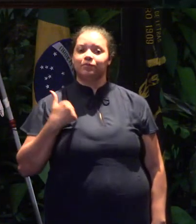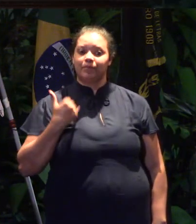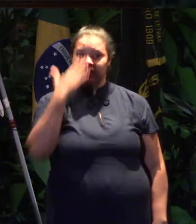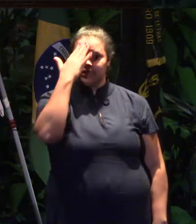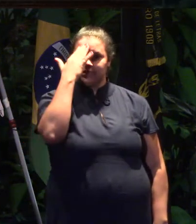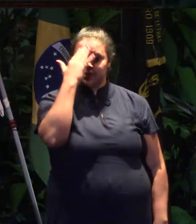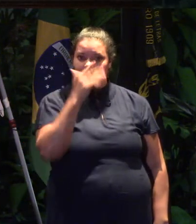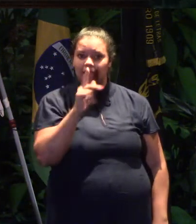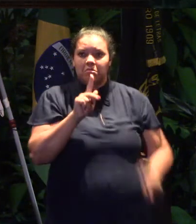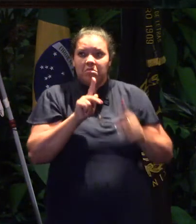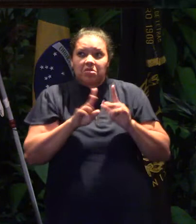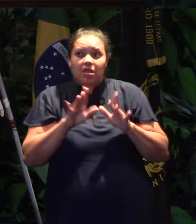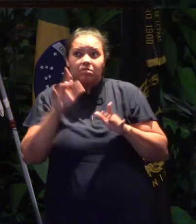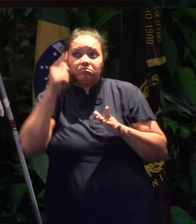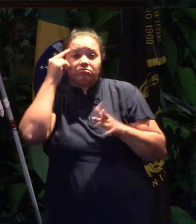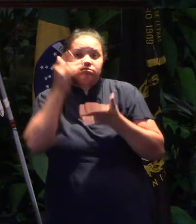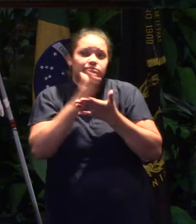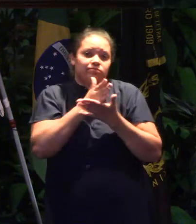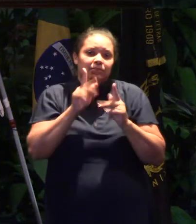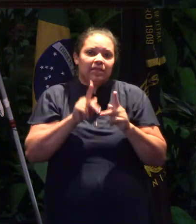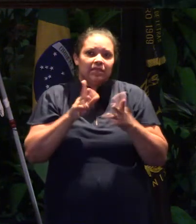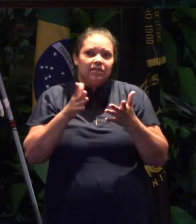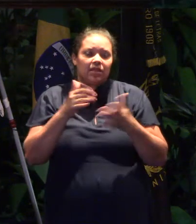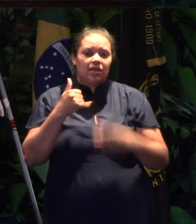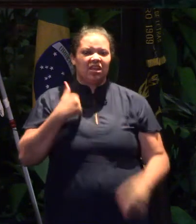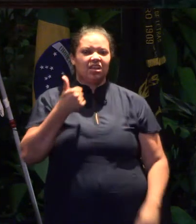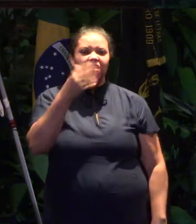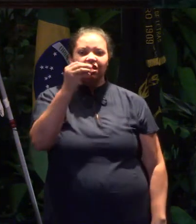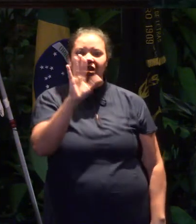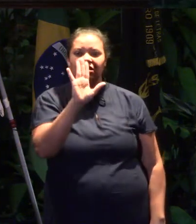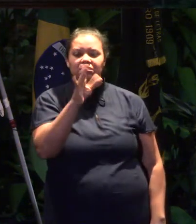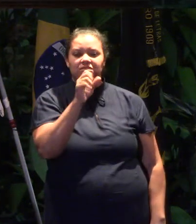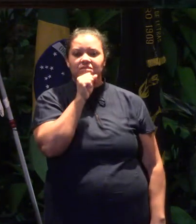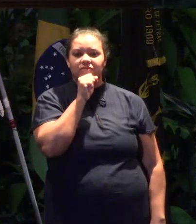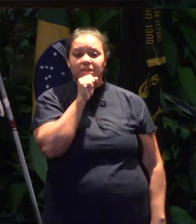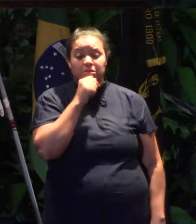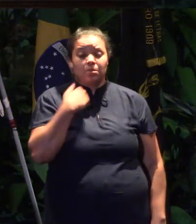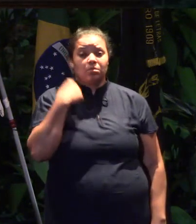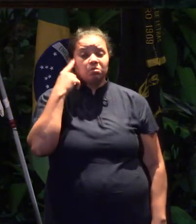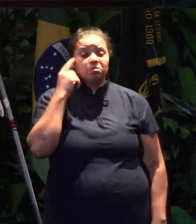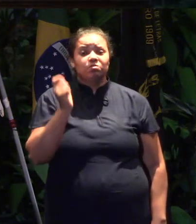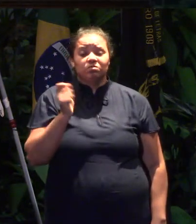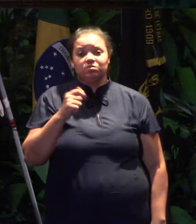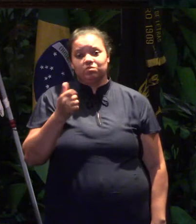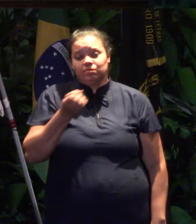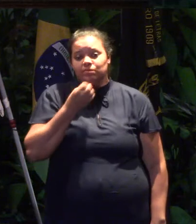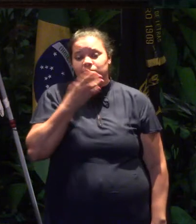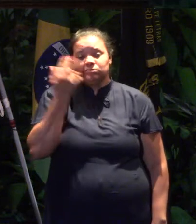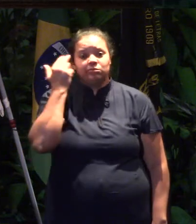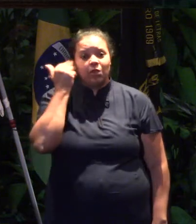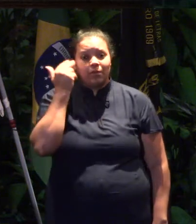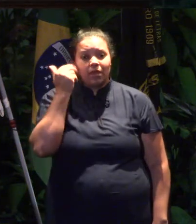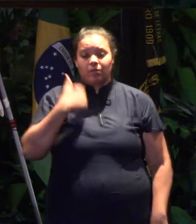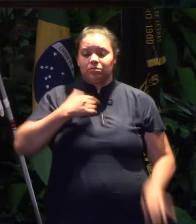maioria considera essa uma idade um pouco tardia para o ato. No meu caso, acho que foi adequada, pois até então eu estivera